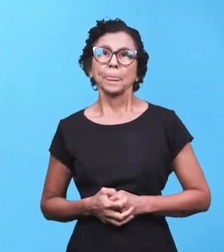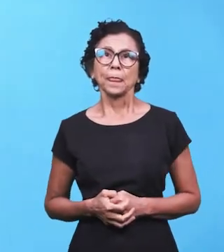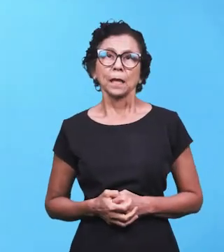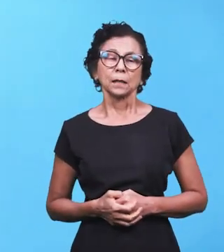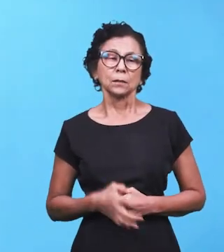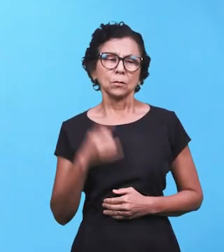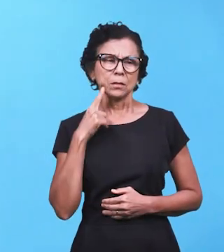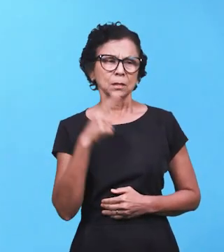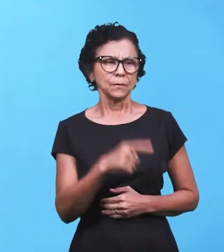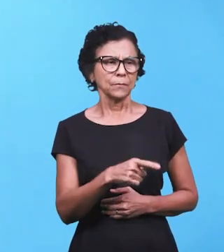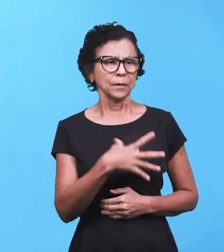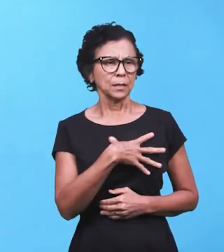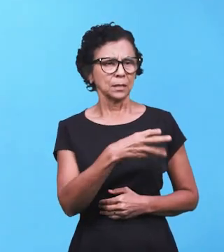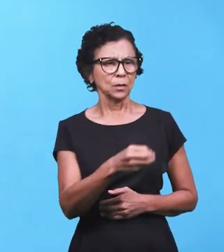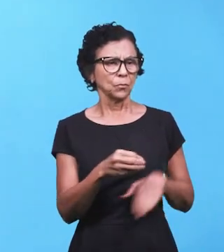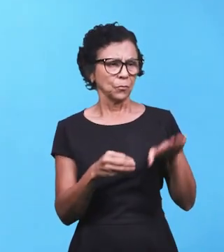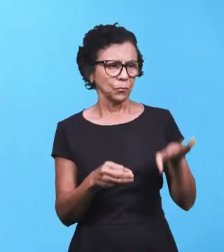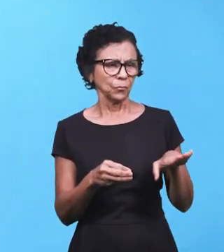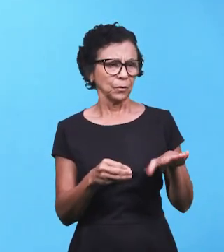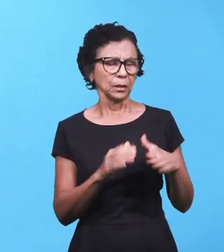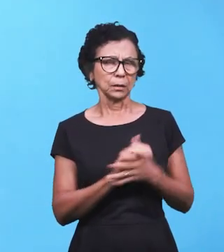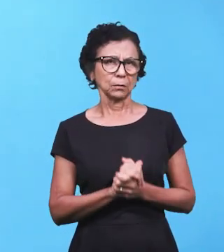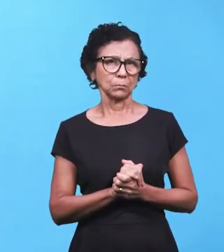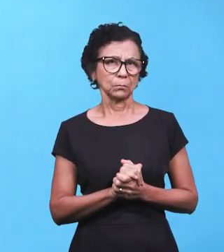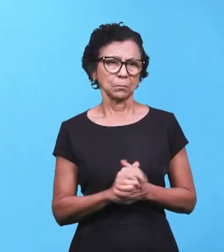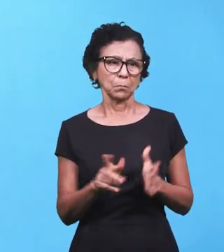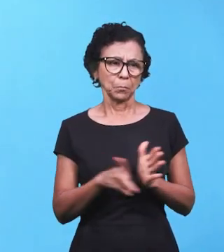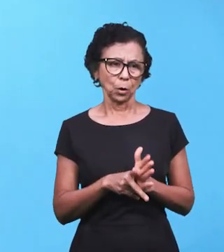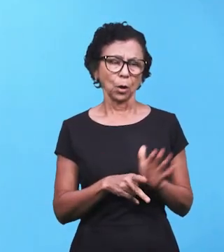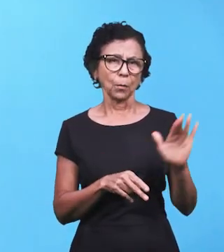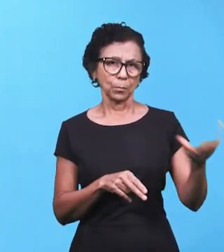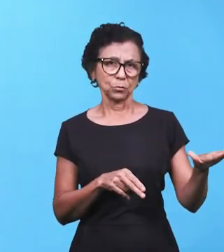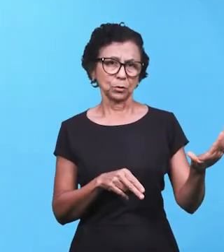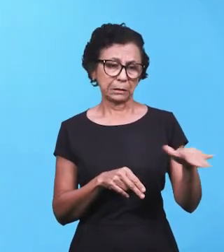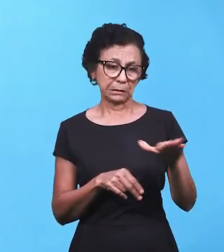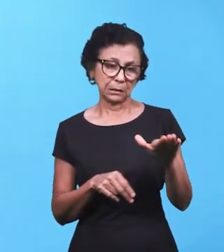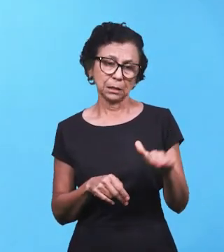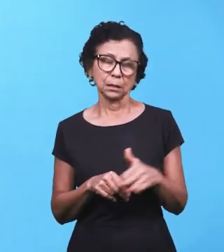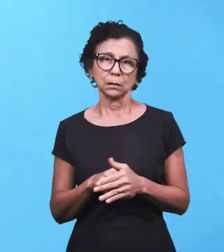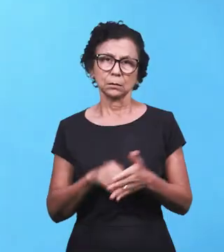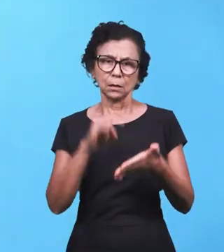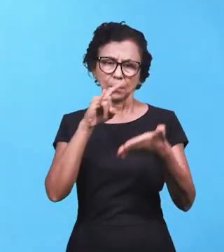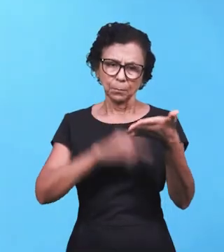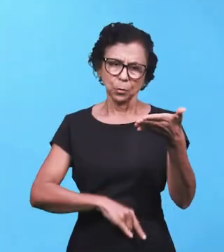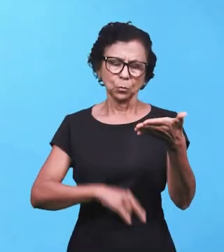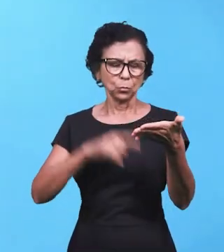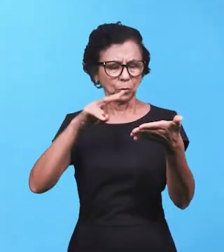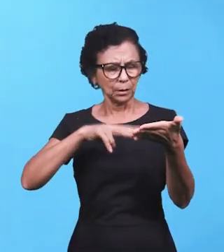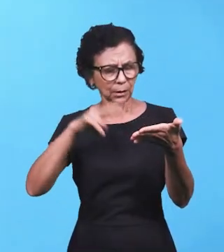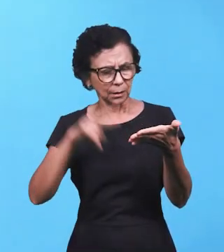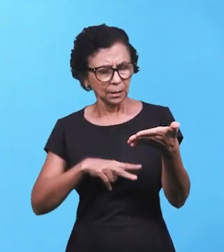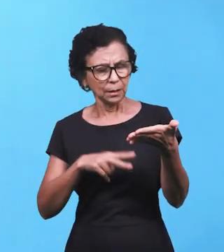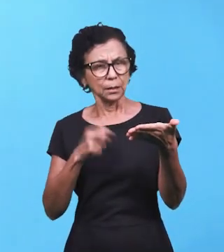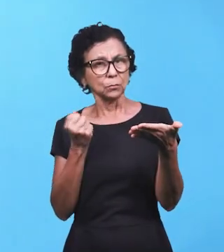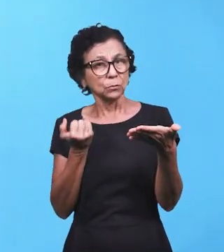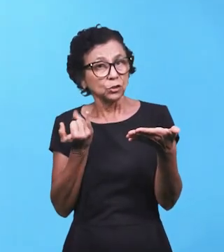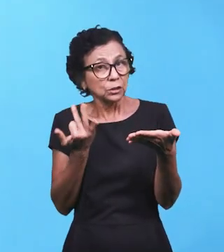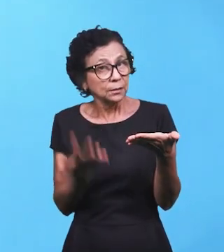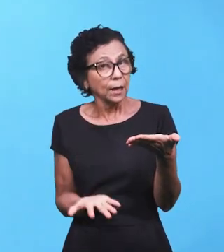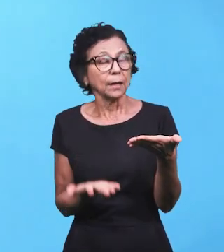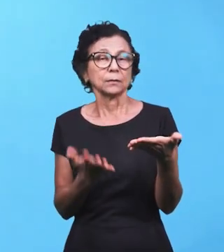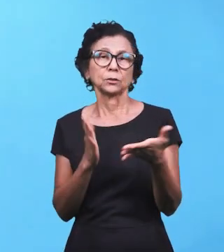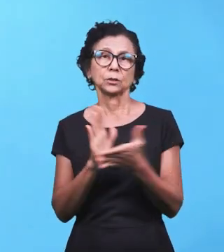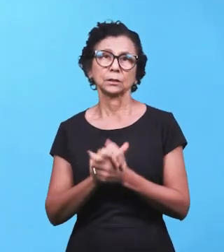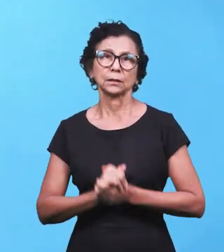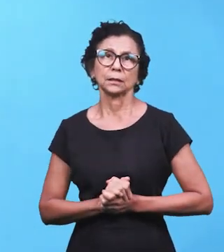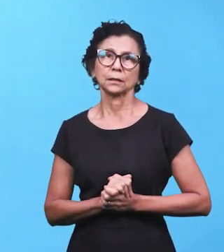dental infantil para o seu filho numa dosagem de criança. Então, assim, lê a bula, lê a quantidade, o que que tem ali, vai te